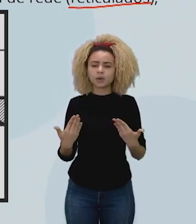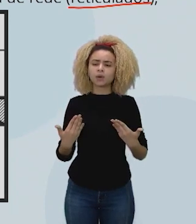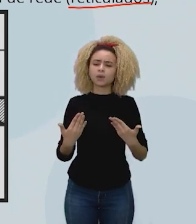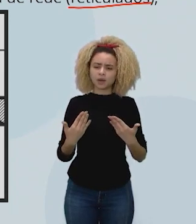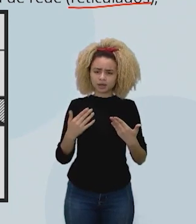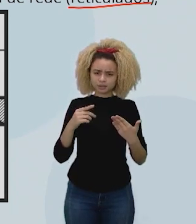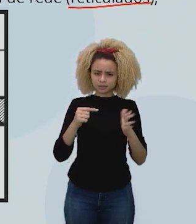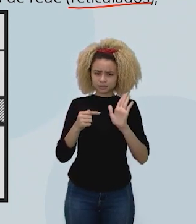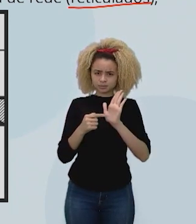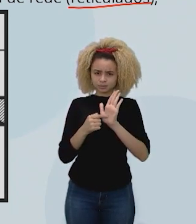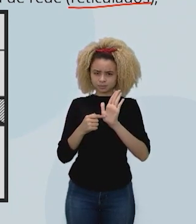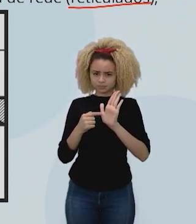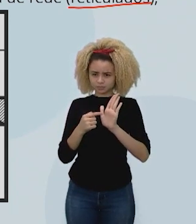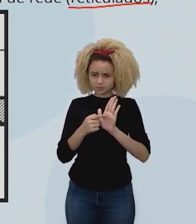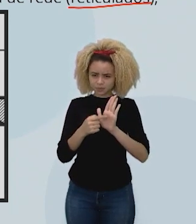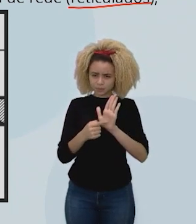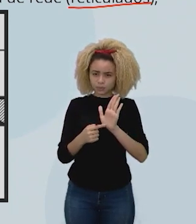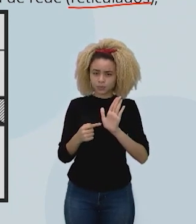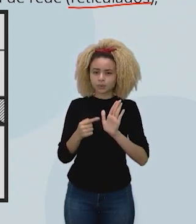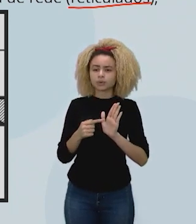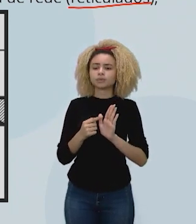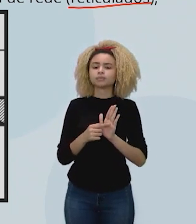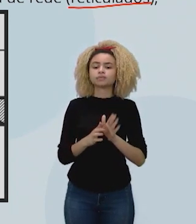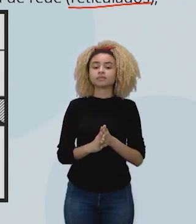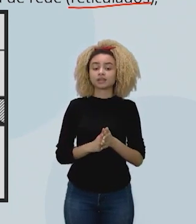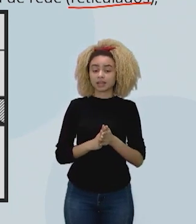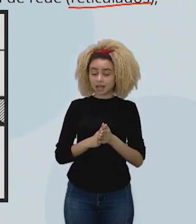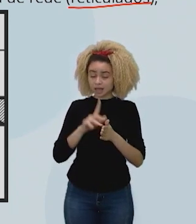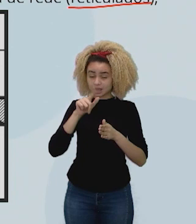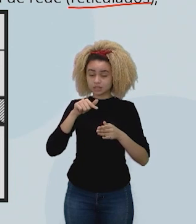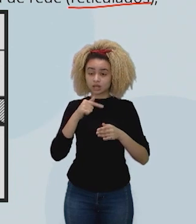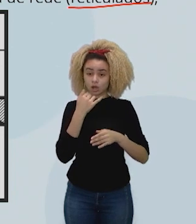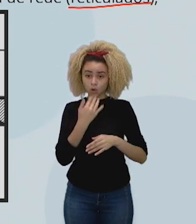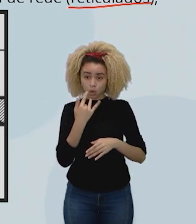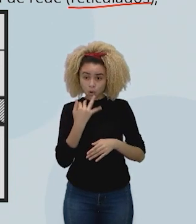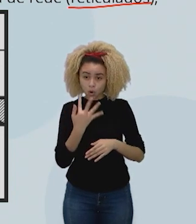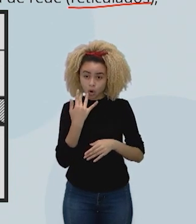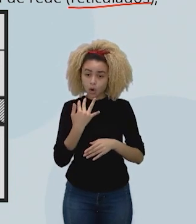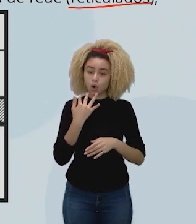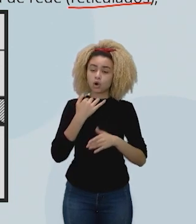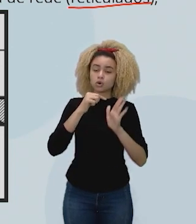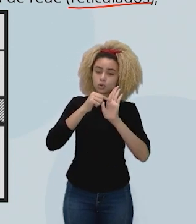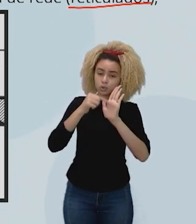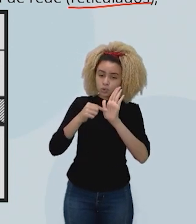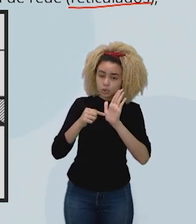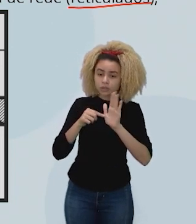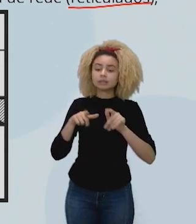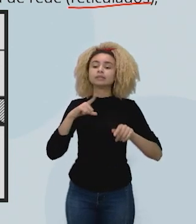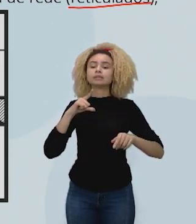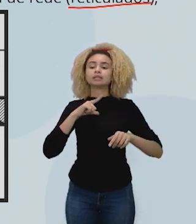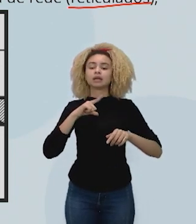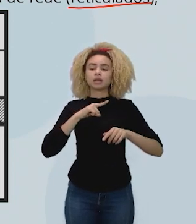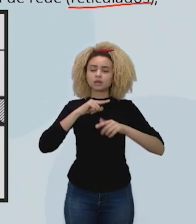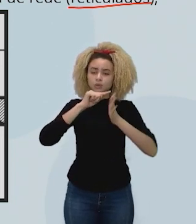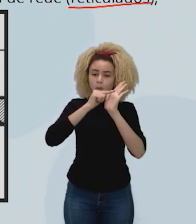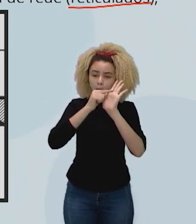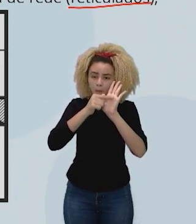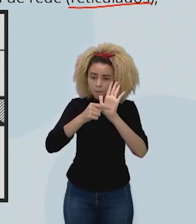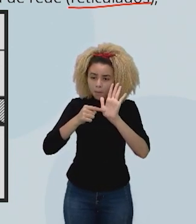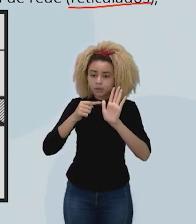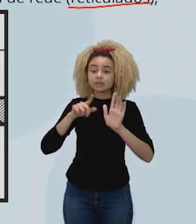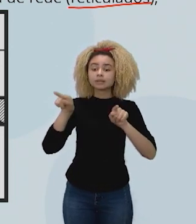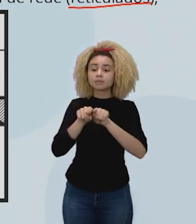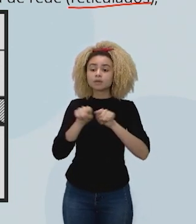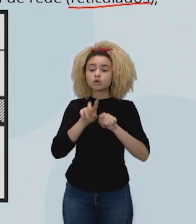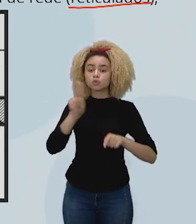dessa geometrização, ó, tá? Dentro desse sistema de colorização, dentro desse reticulado, né, além dos pontos, ele